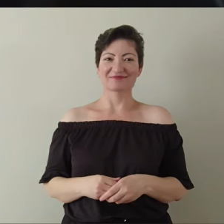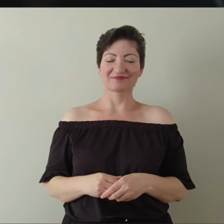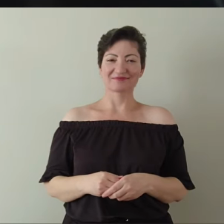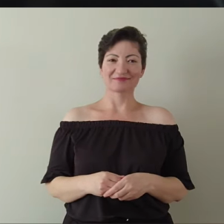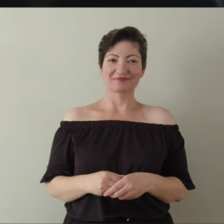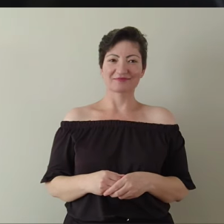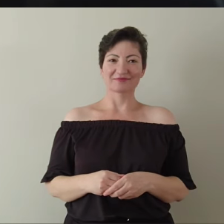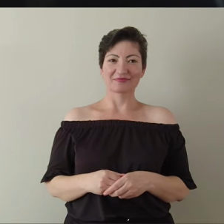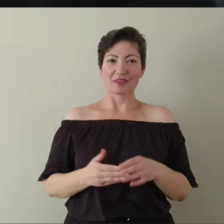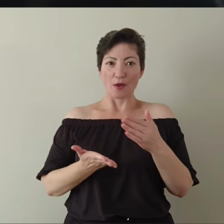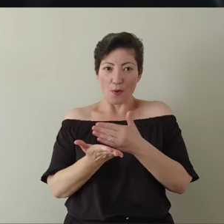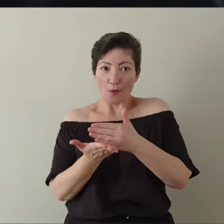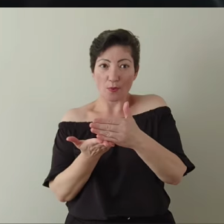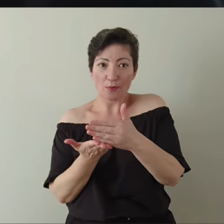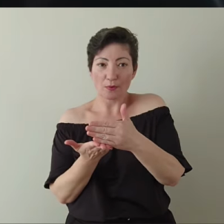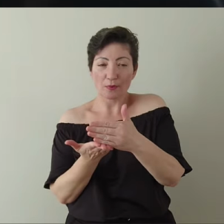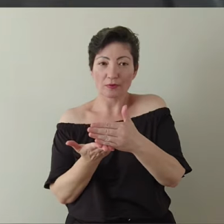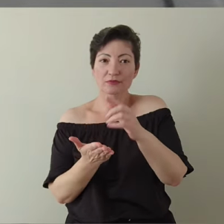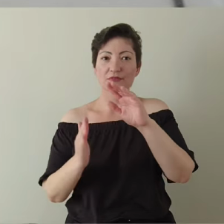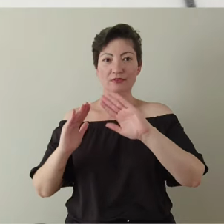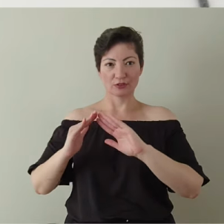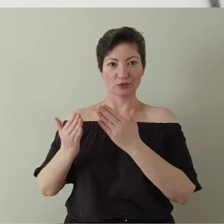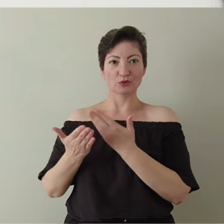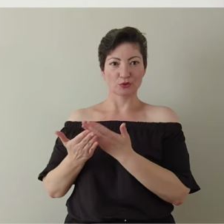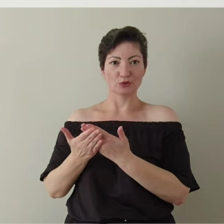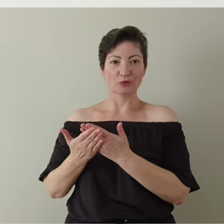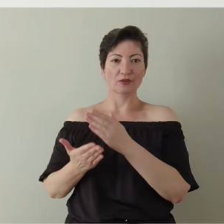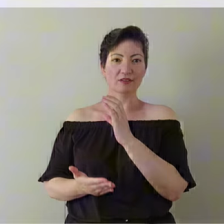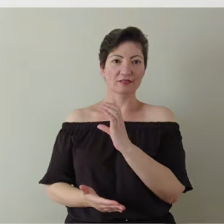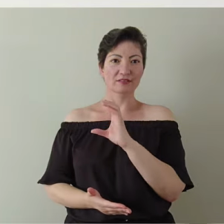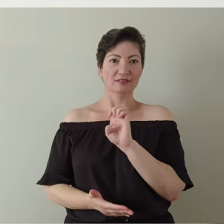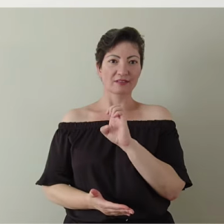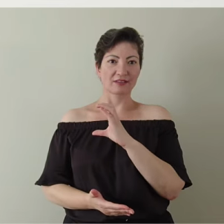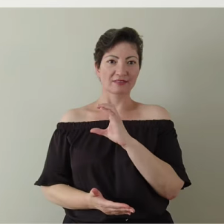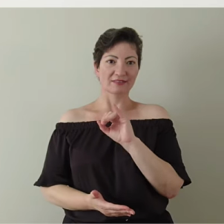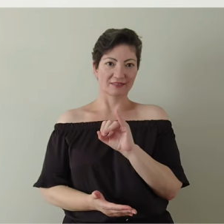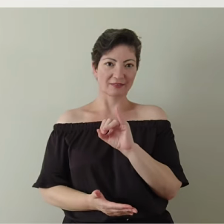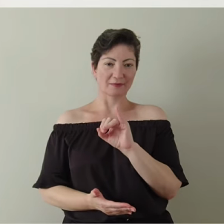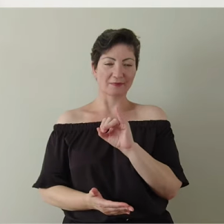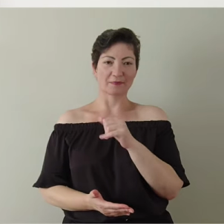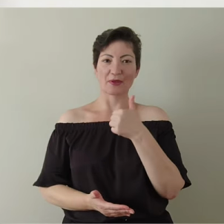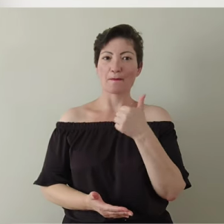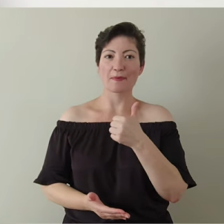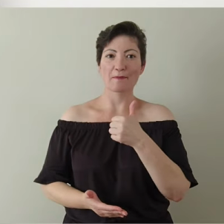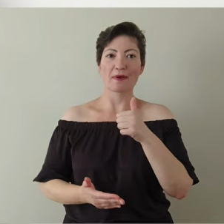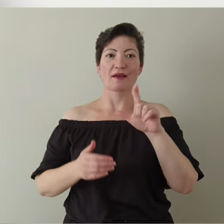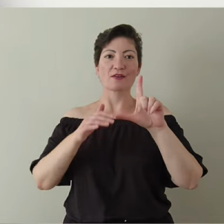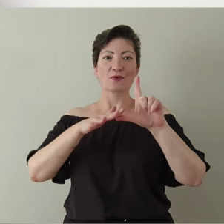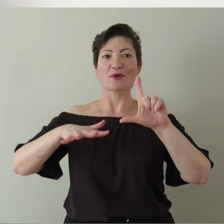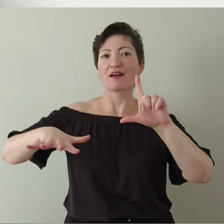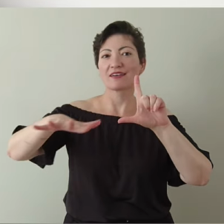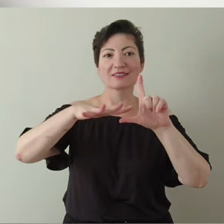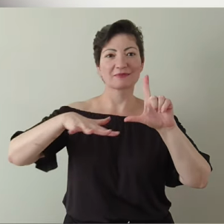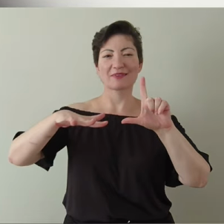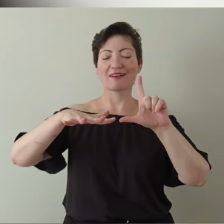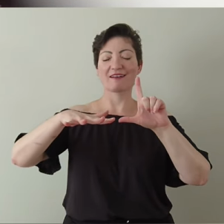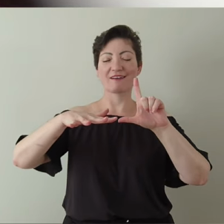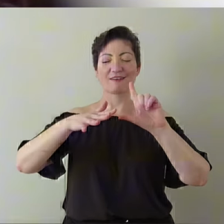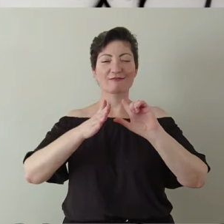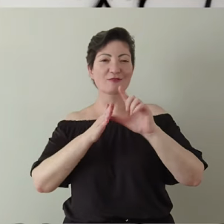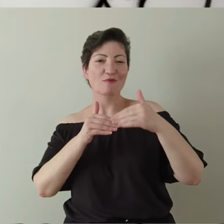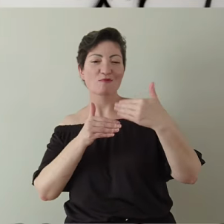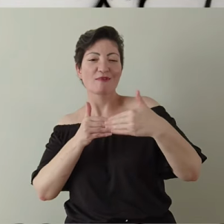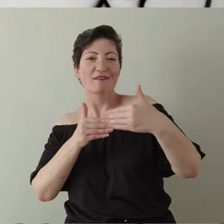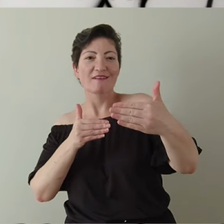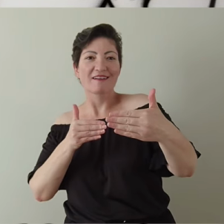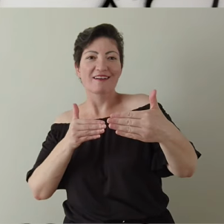O pontapé inicial foi a Escola Ceci. Lá eu fiz o primeiro espetáculo e depois vieram outros espetáculos.